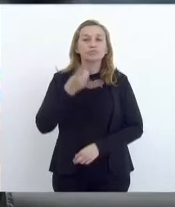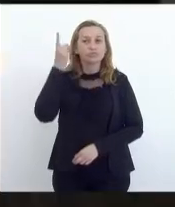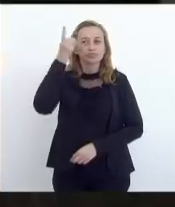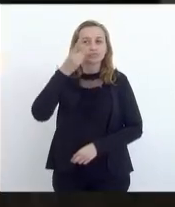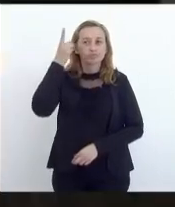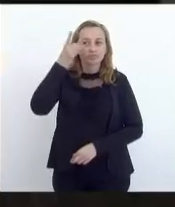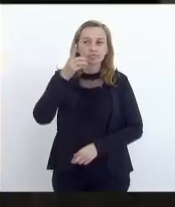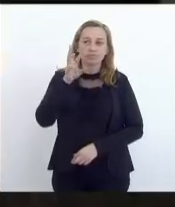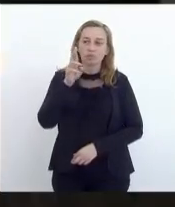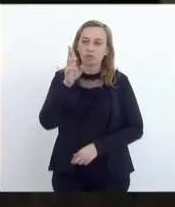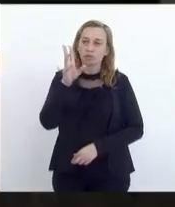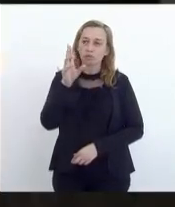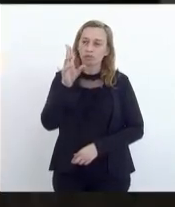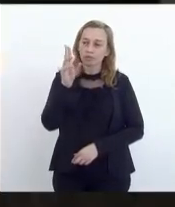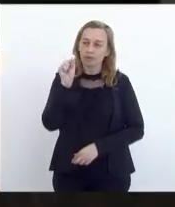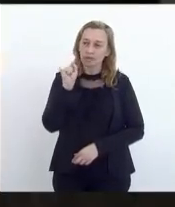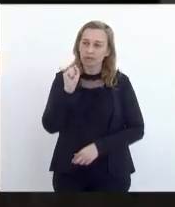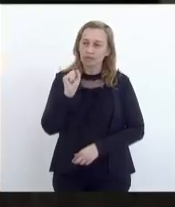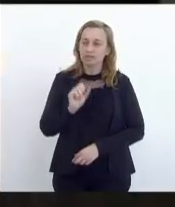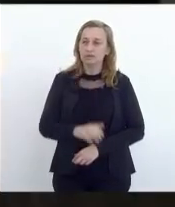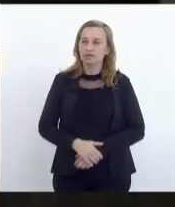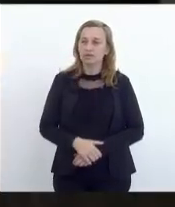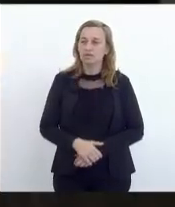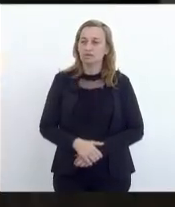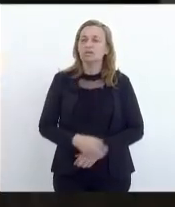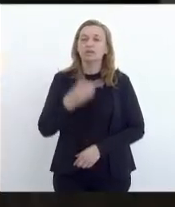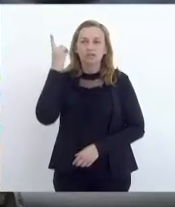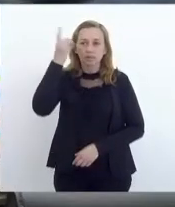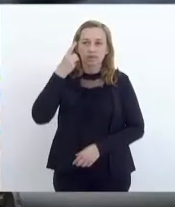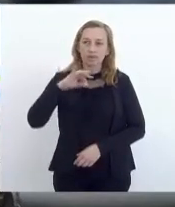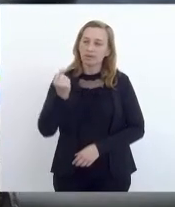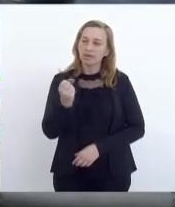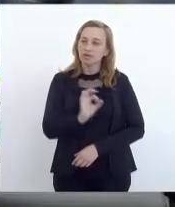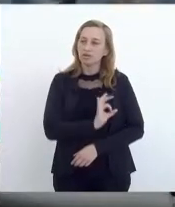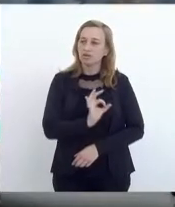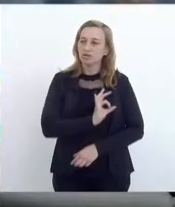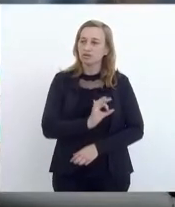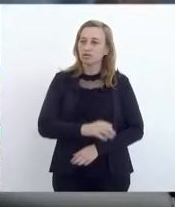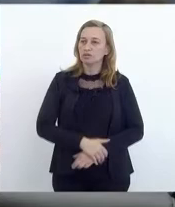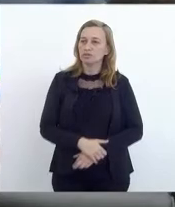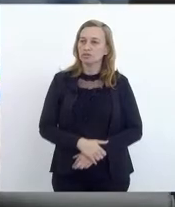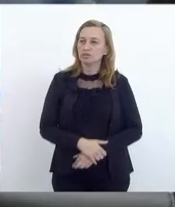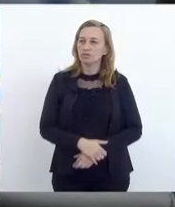Deputado Rubens Montempo. Deputada Marta Rocha.